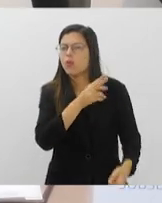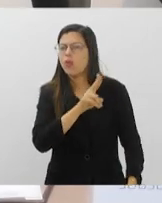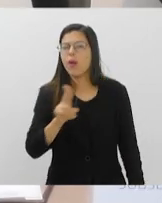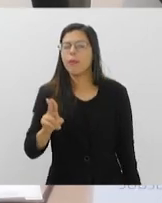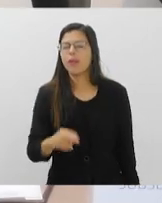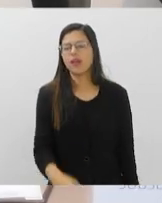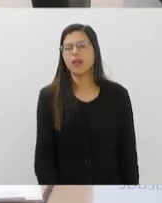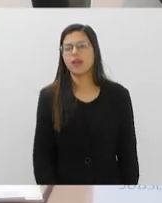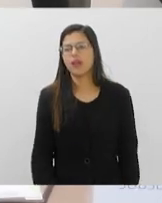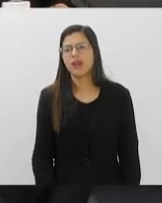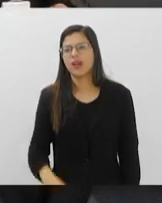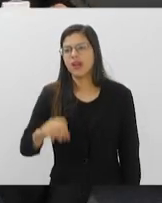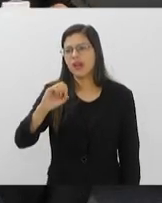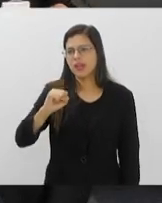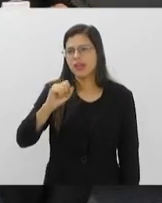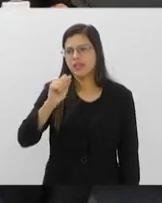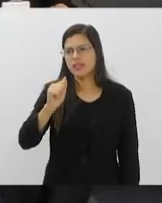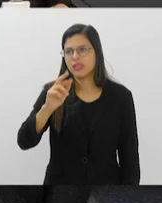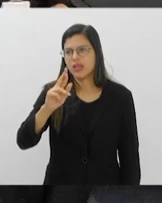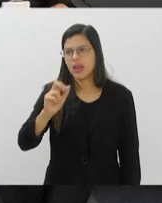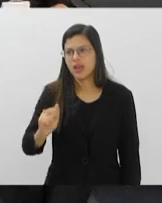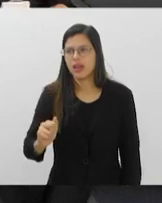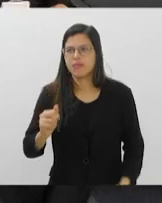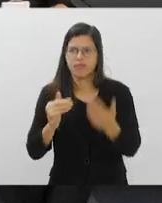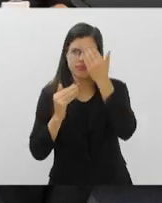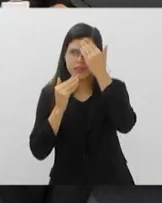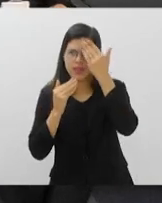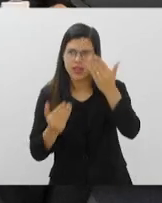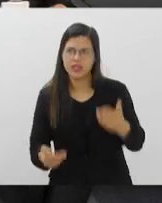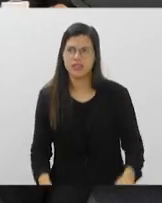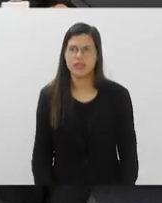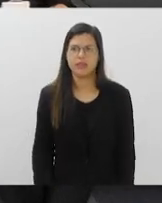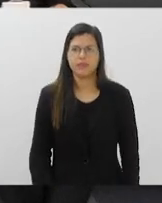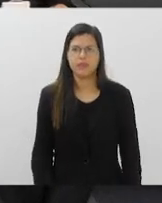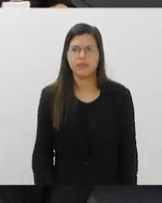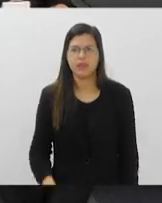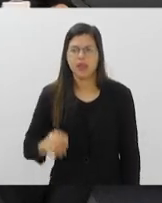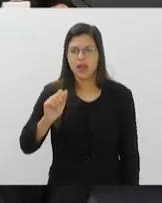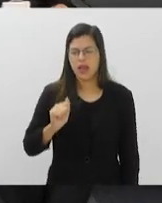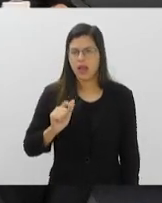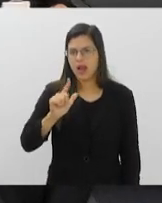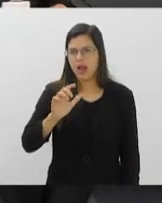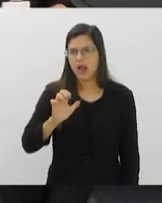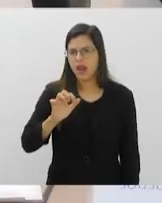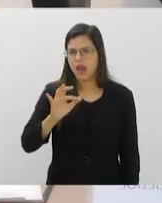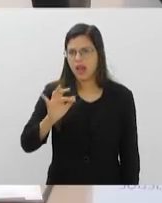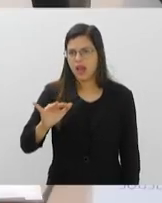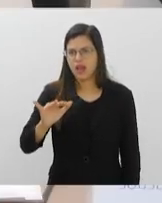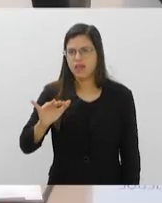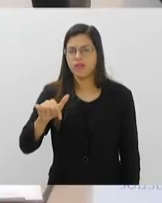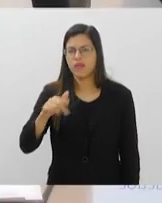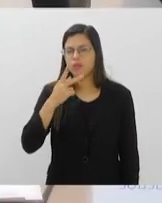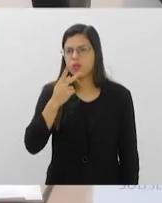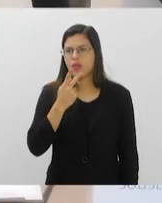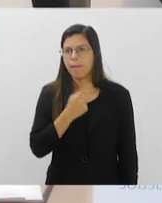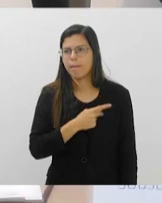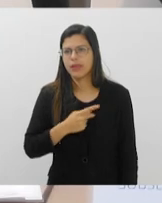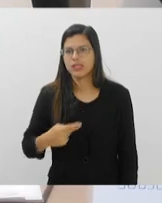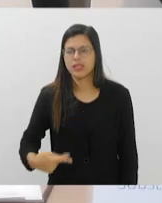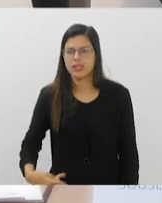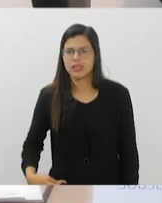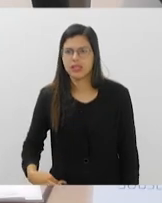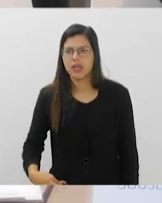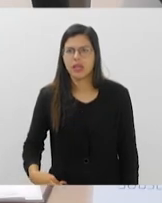nome Sara Obrigada Sara e Alf Ferreira bem-vindes que é presidente do